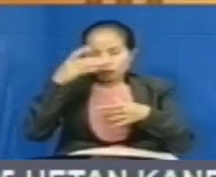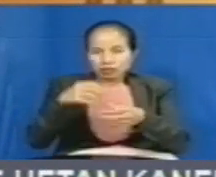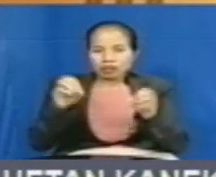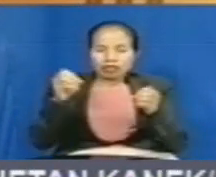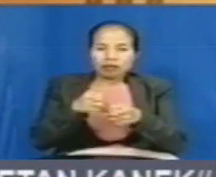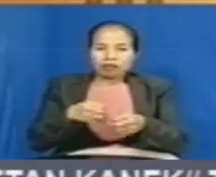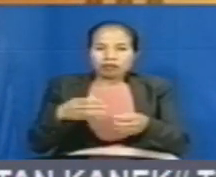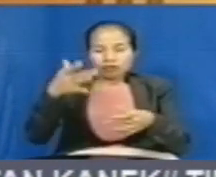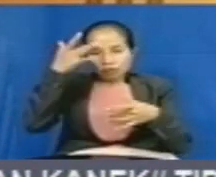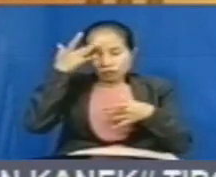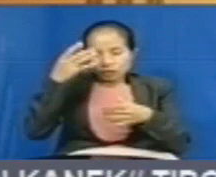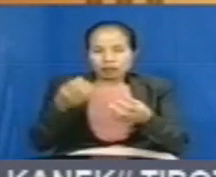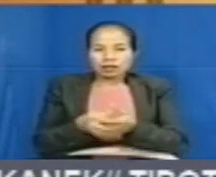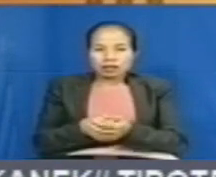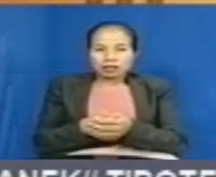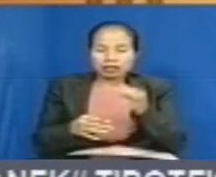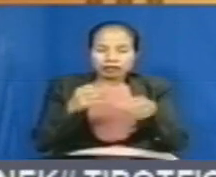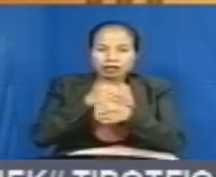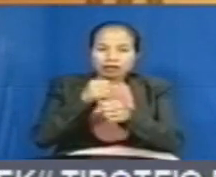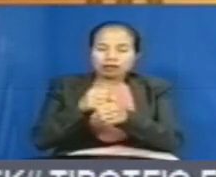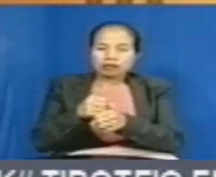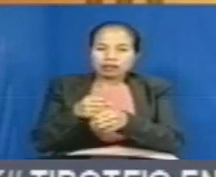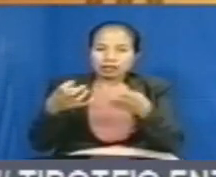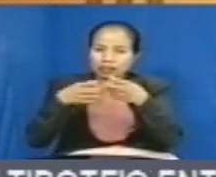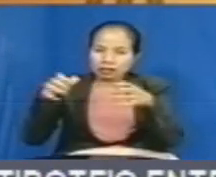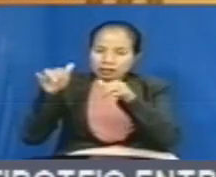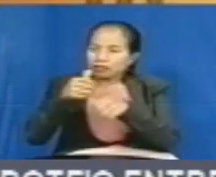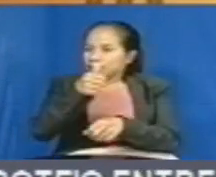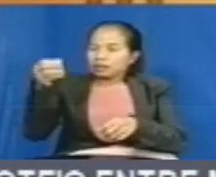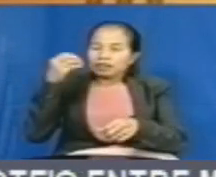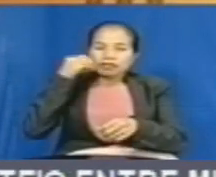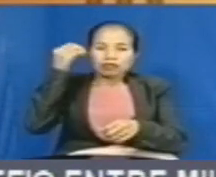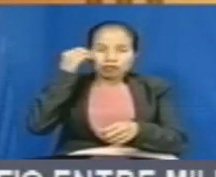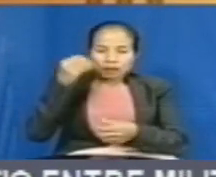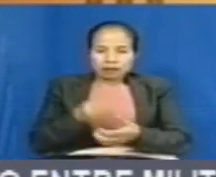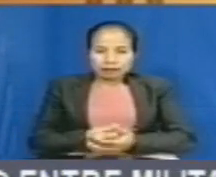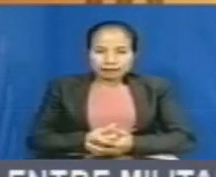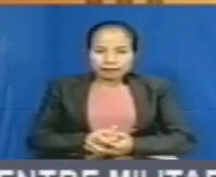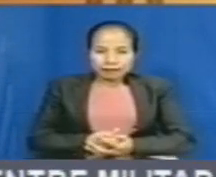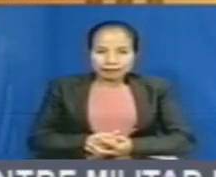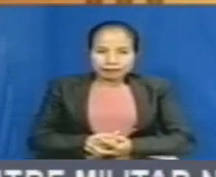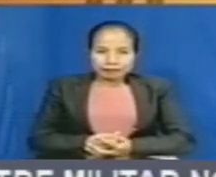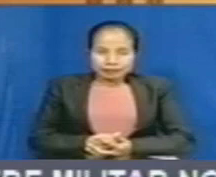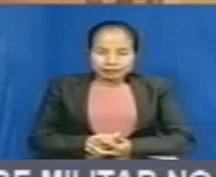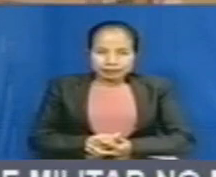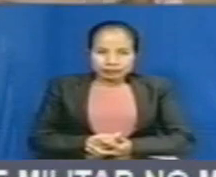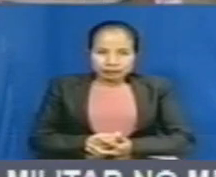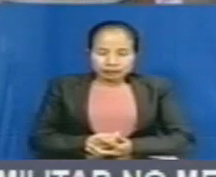ho simptomas, nu ne halodeit auto-izolamentu ia idei de acne rezidenția.